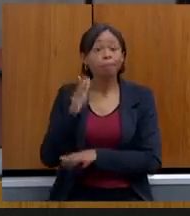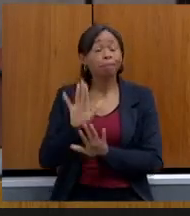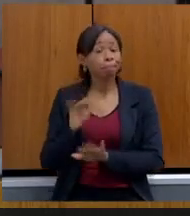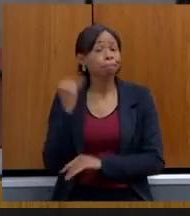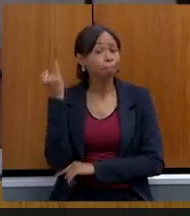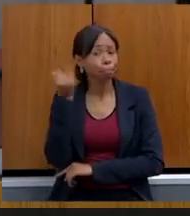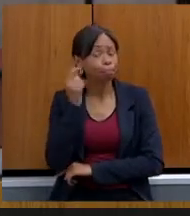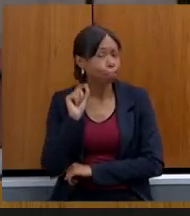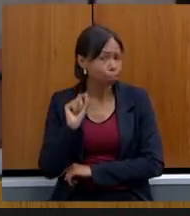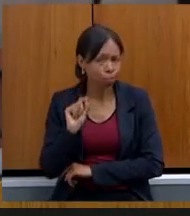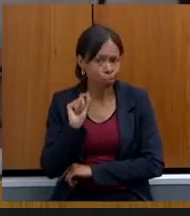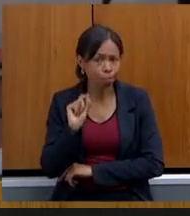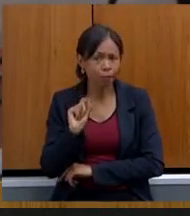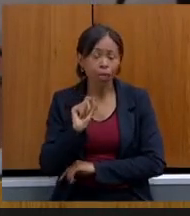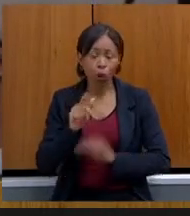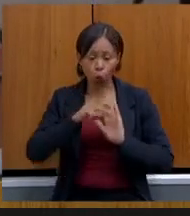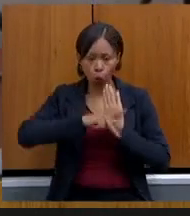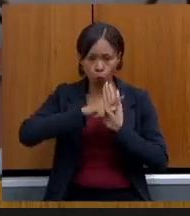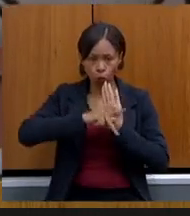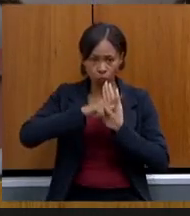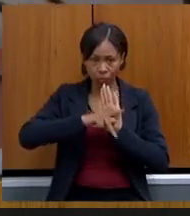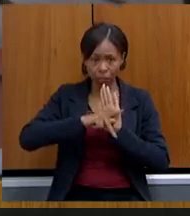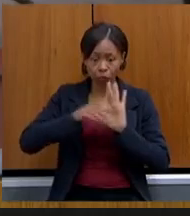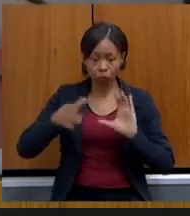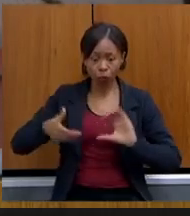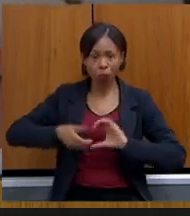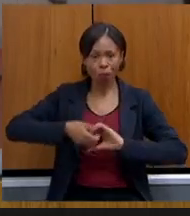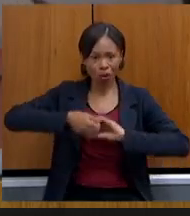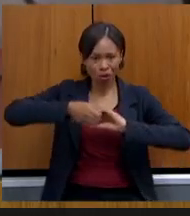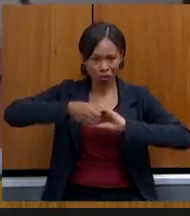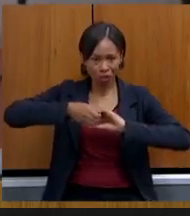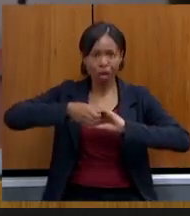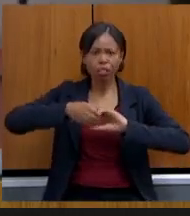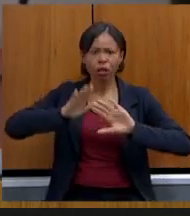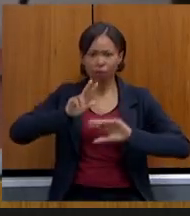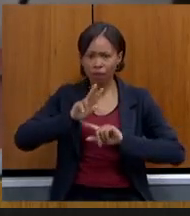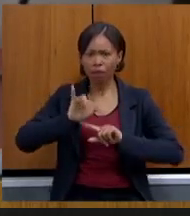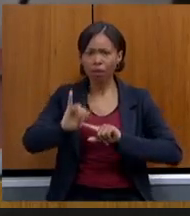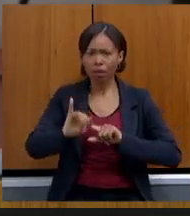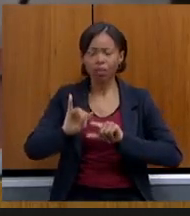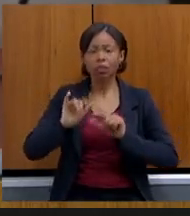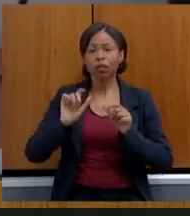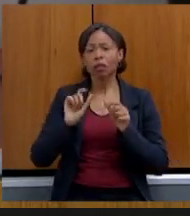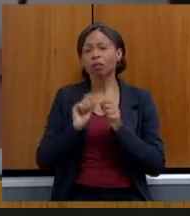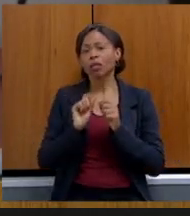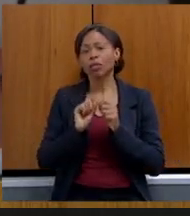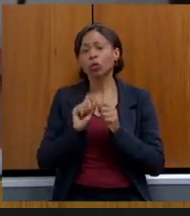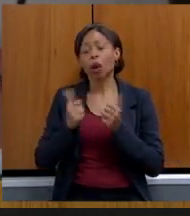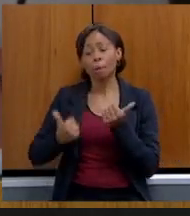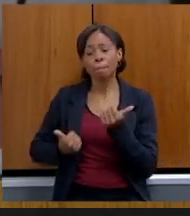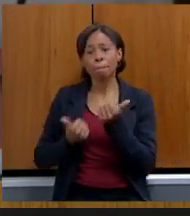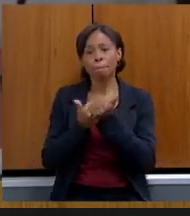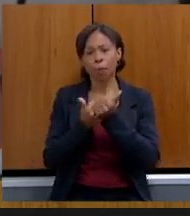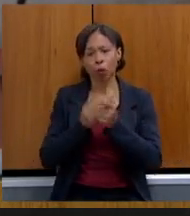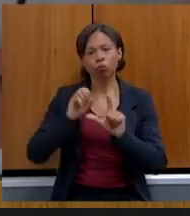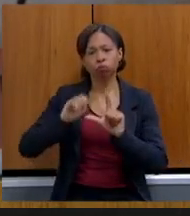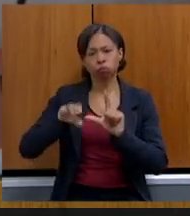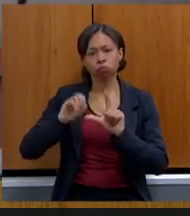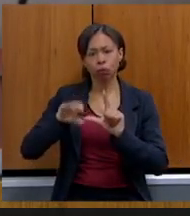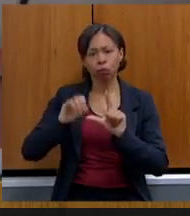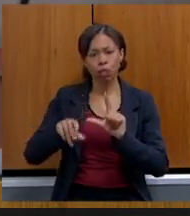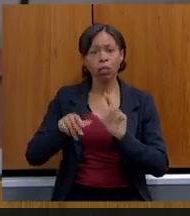importante o projeto mãos dadas vai lançar Deputado um apoio de licenciatura conforme o deputado